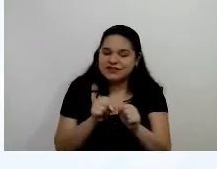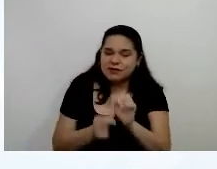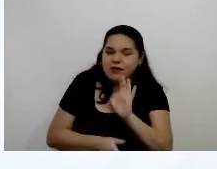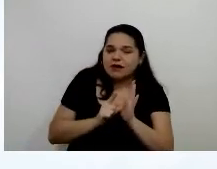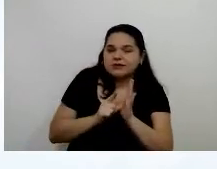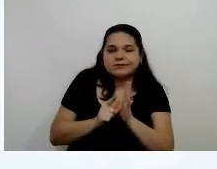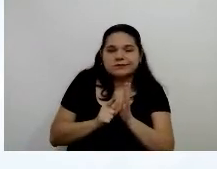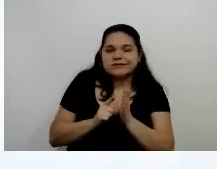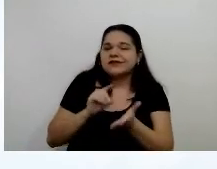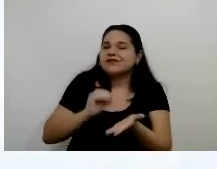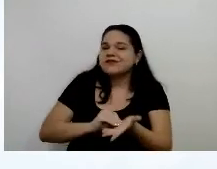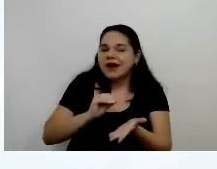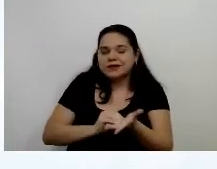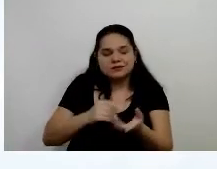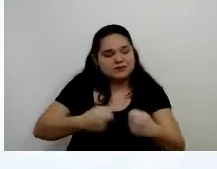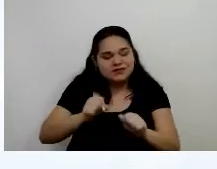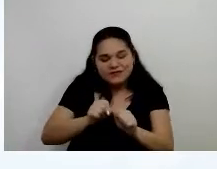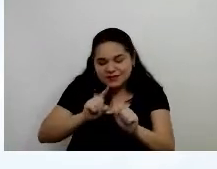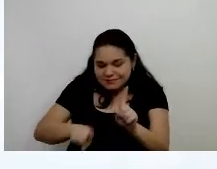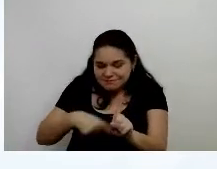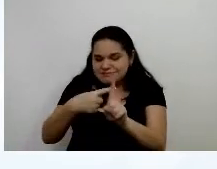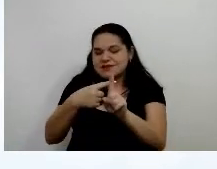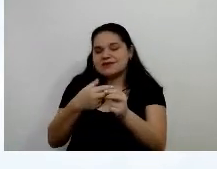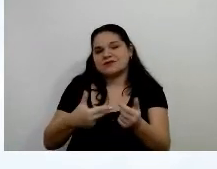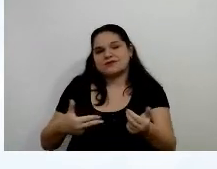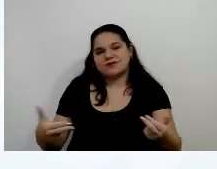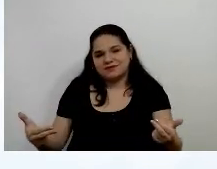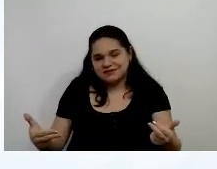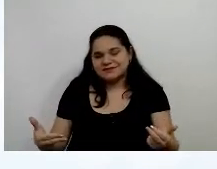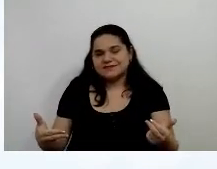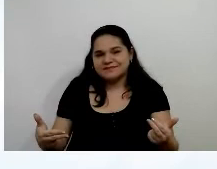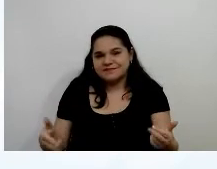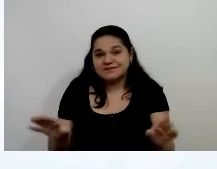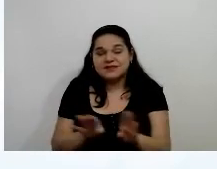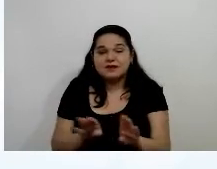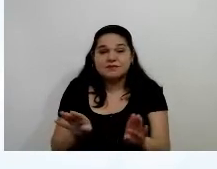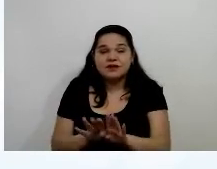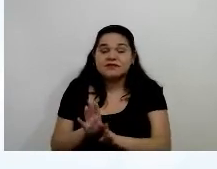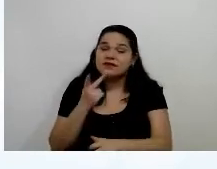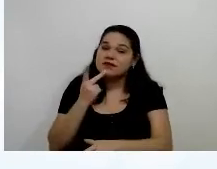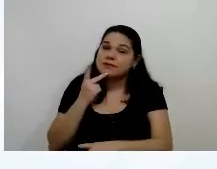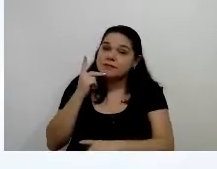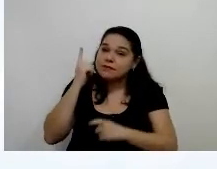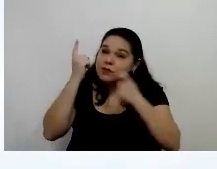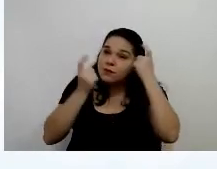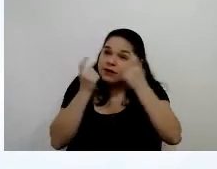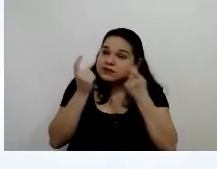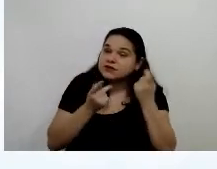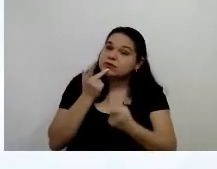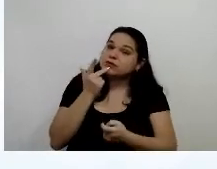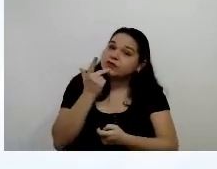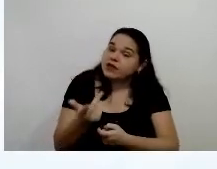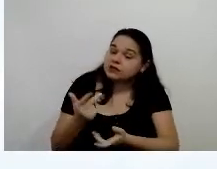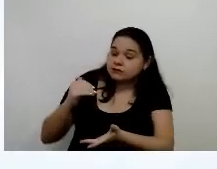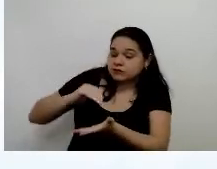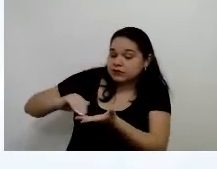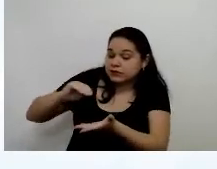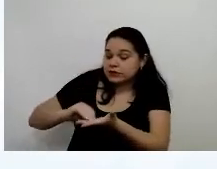não basta. Nós estamos, inclusive, levando a nossa preocupação para o secretário da Saúde